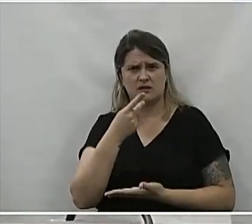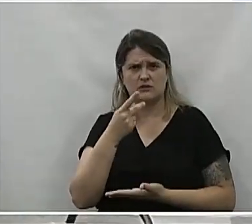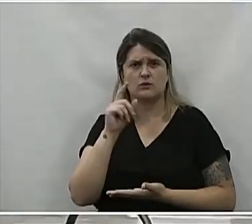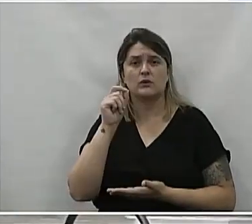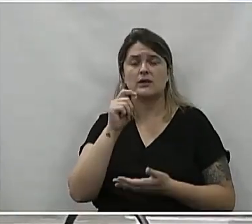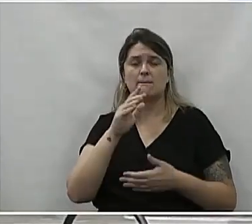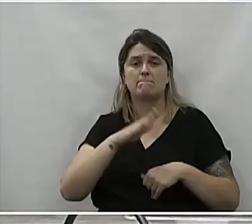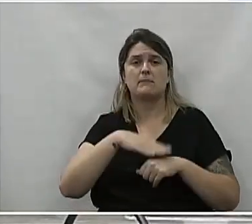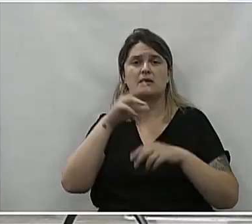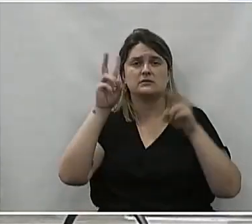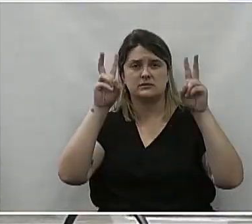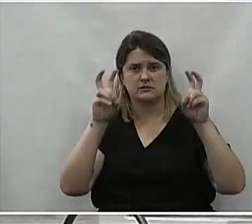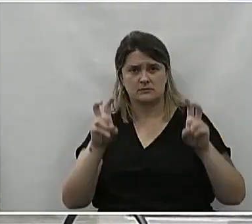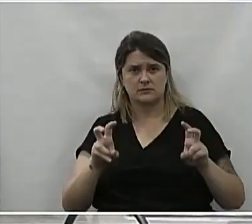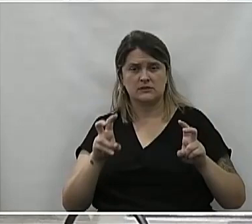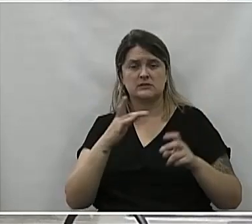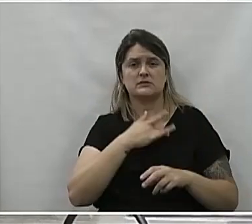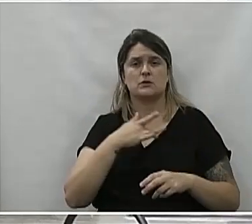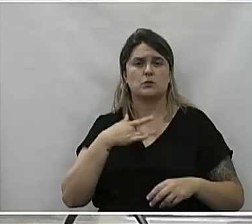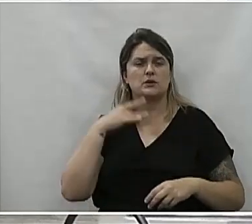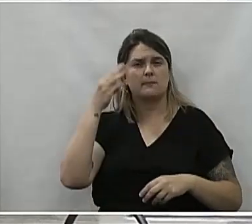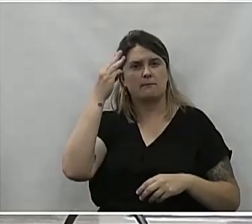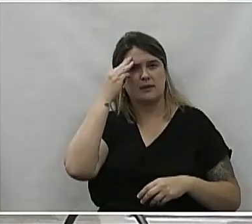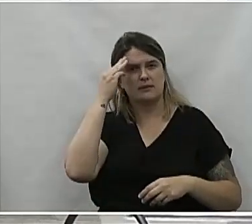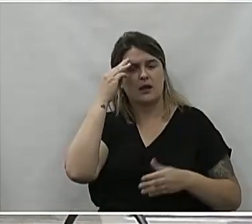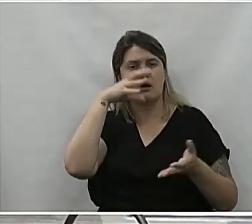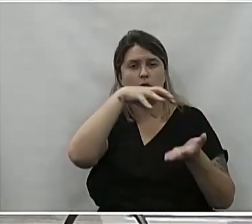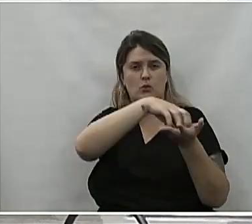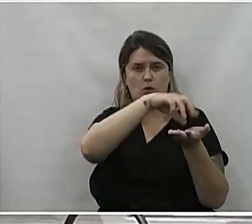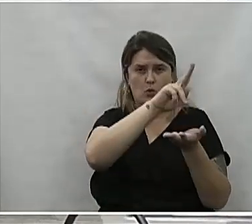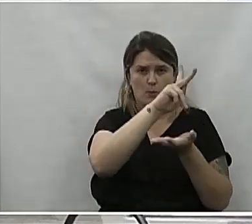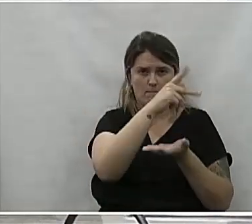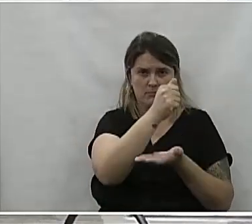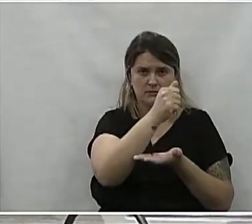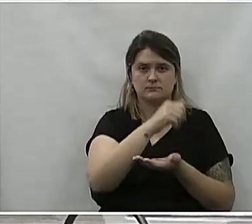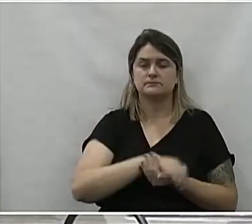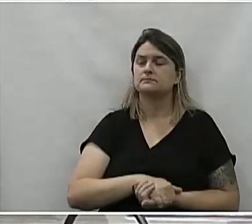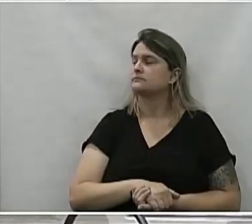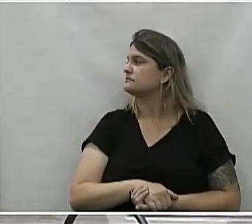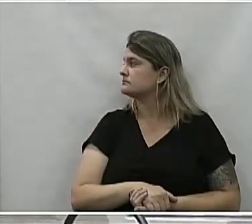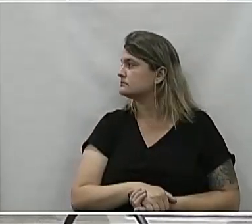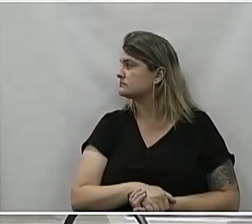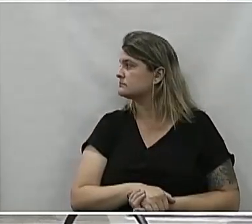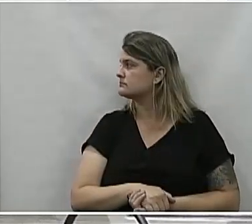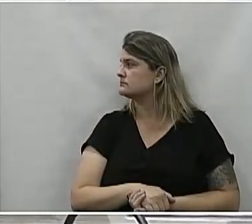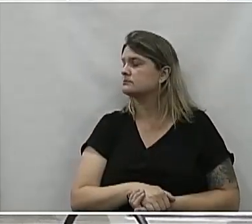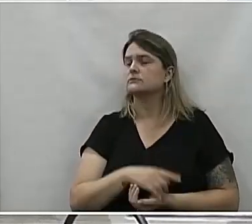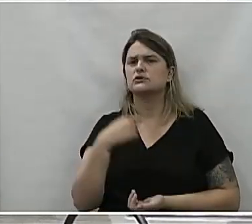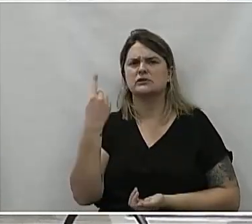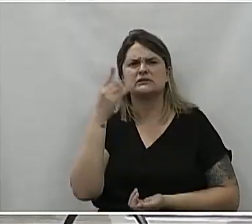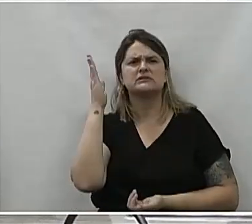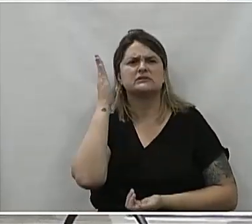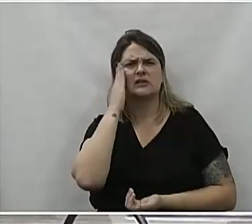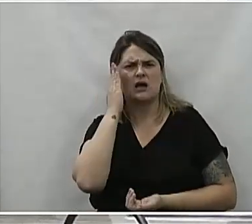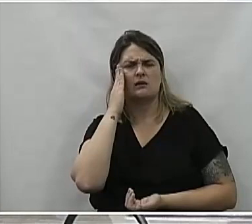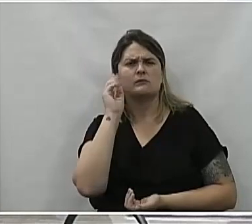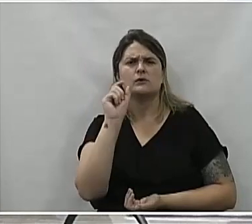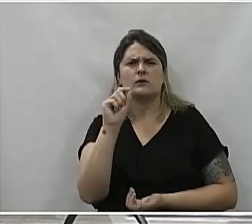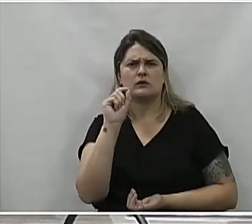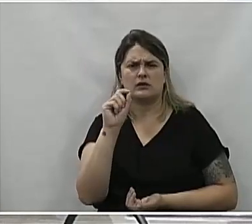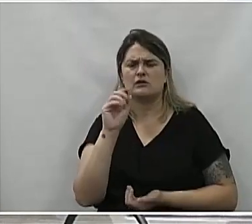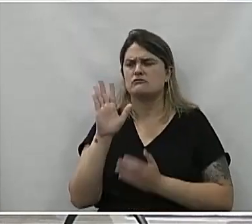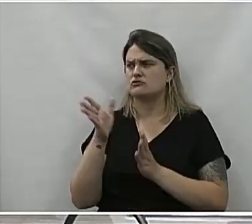Foram levantados Em relação A saúde mental A UPA A gente sabe Que muitos casos Como foi